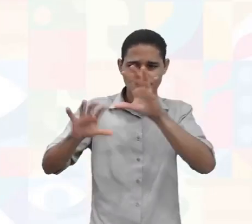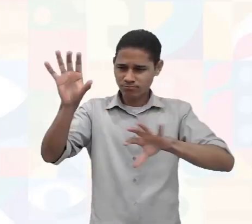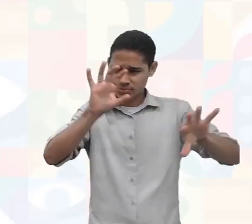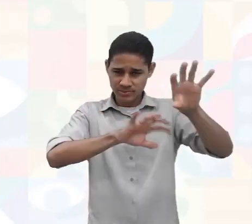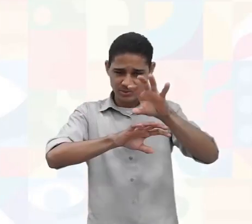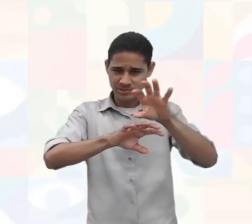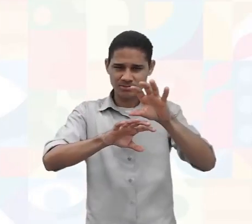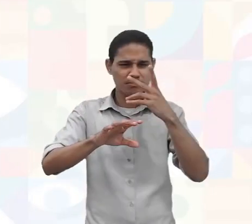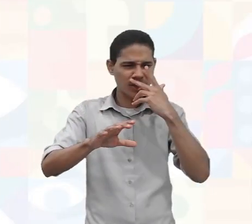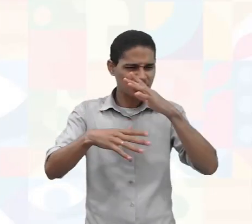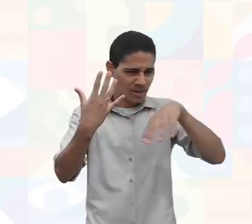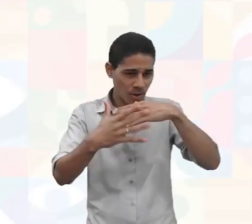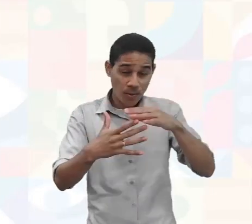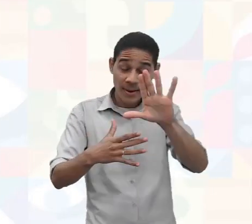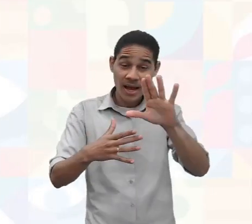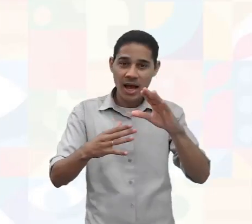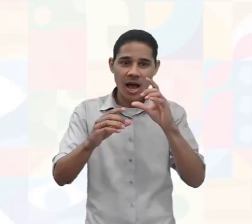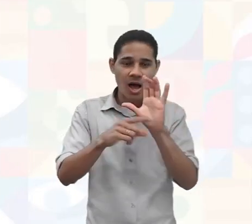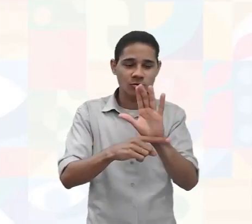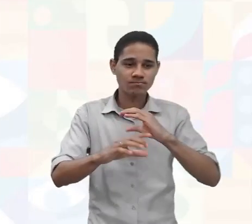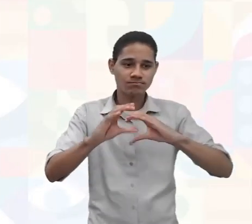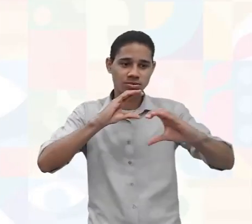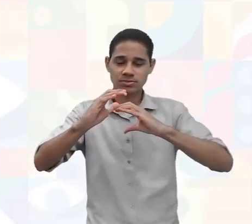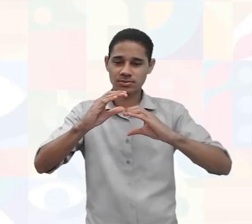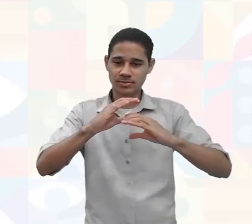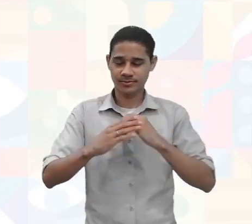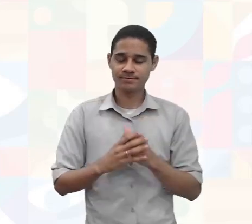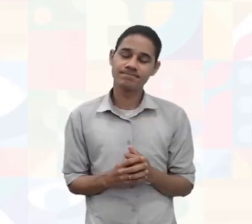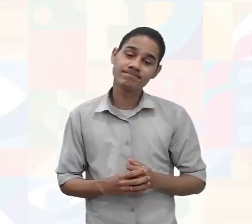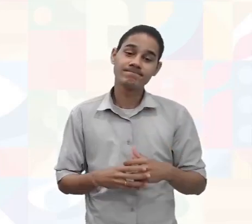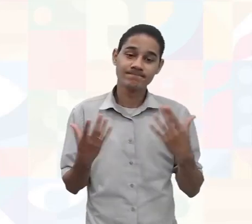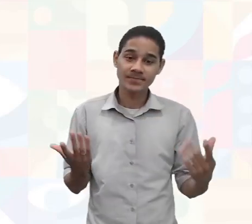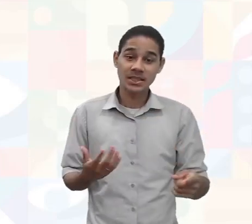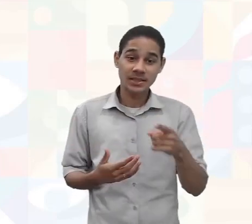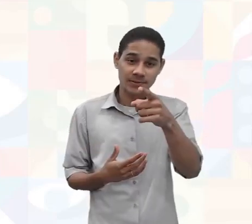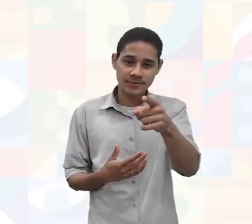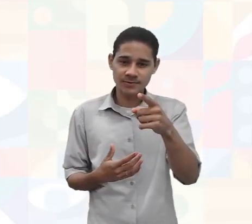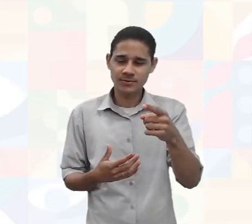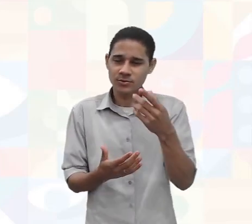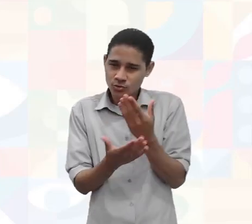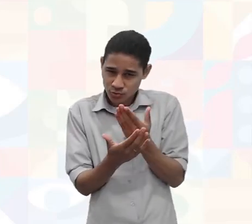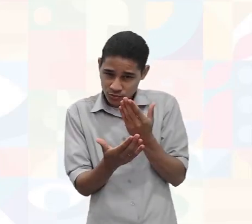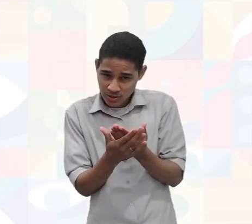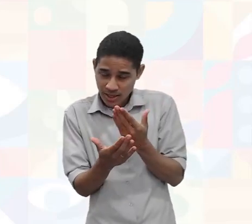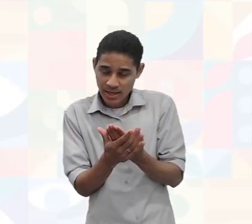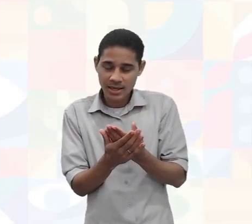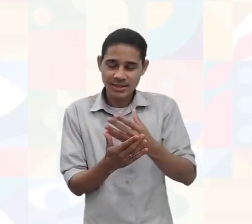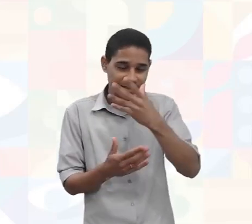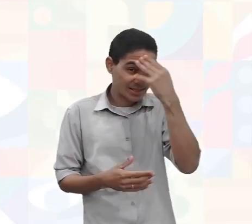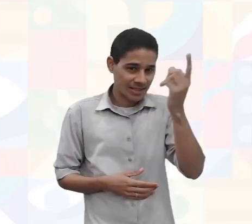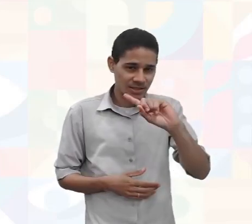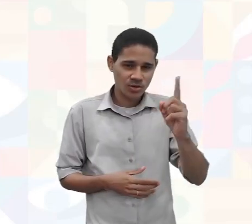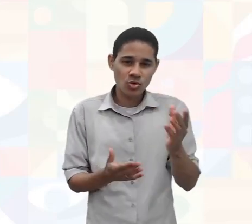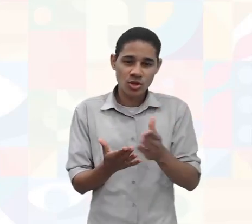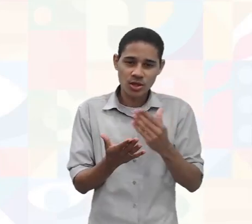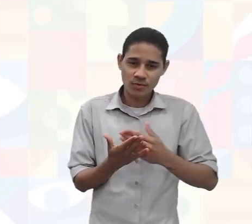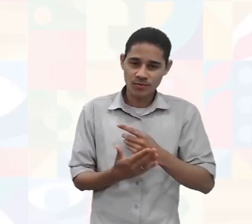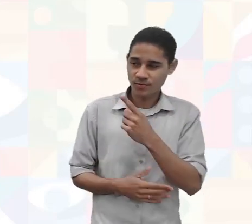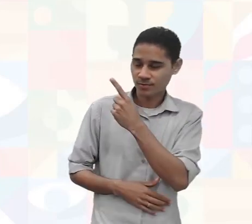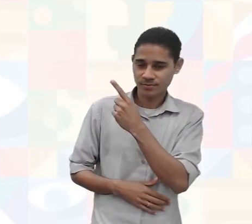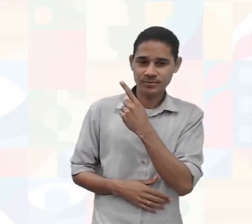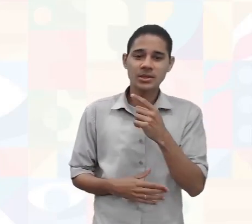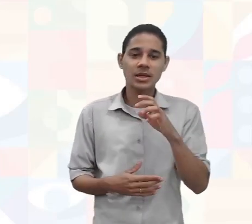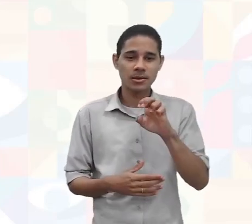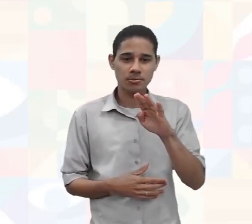com o propósito de facilitar a comunicação. Para você se orientar nos estudos, não deixe de ler o livro digital, a